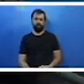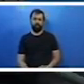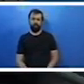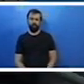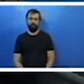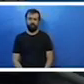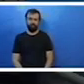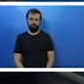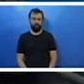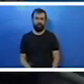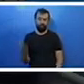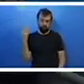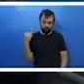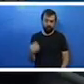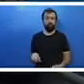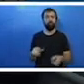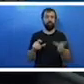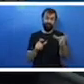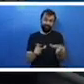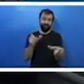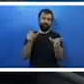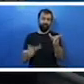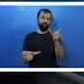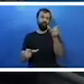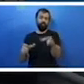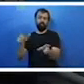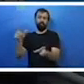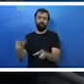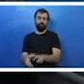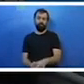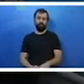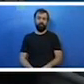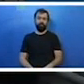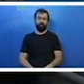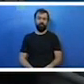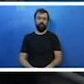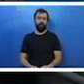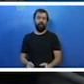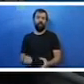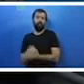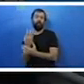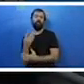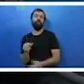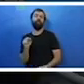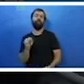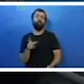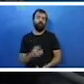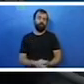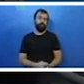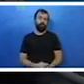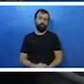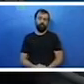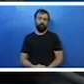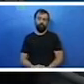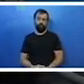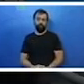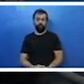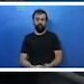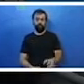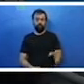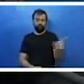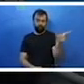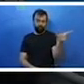Seguindo, voltamos aos nossos personagens. Vamos ver o que vai acontecer com os nossos personagens? Então vamos lá.